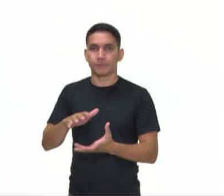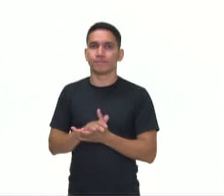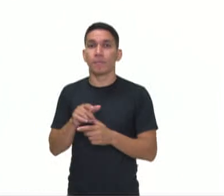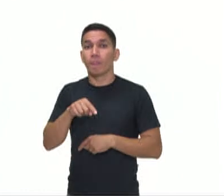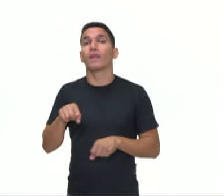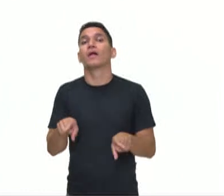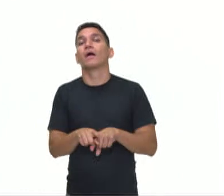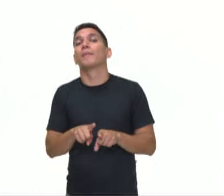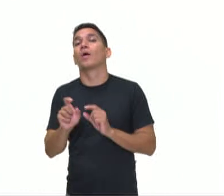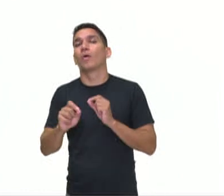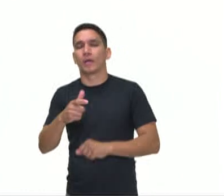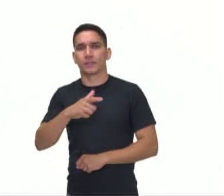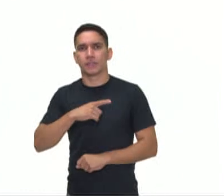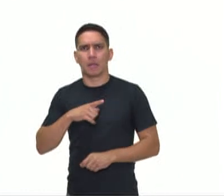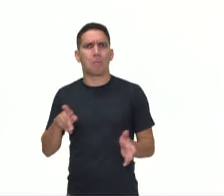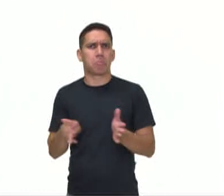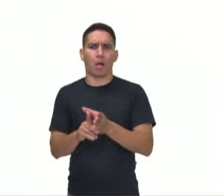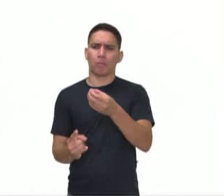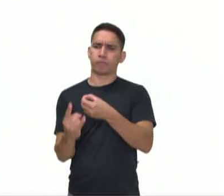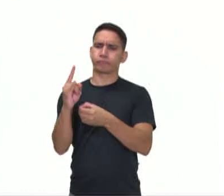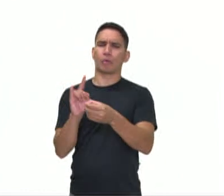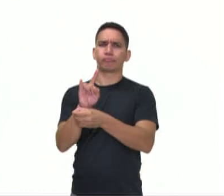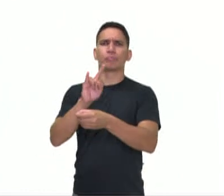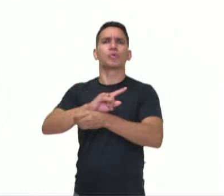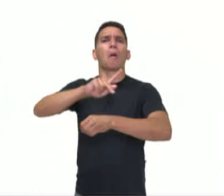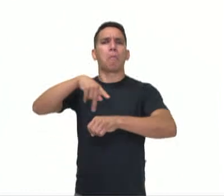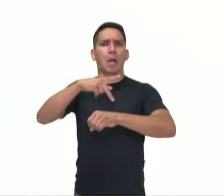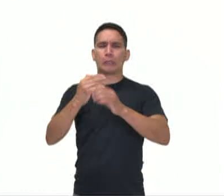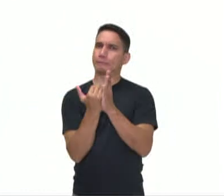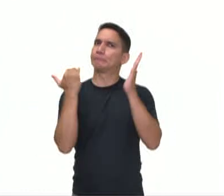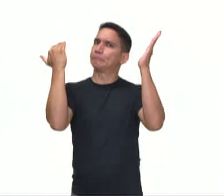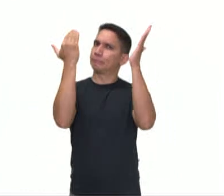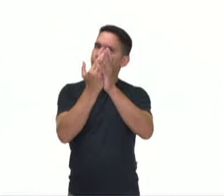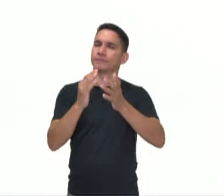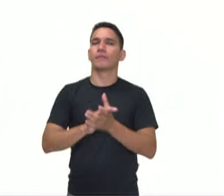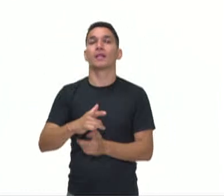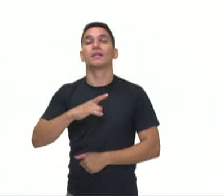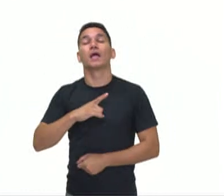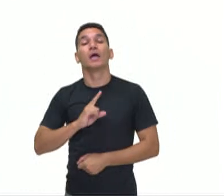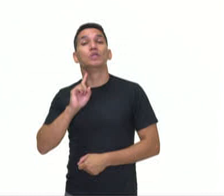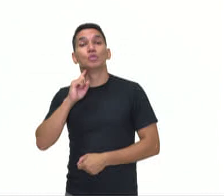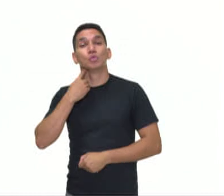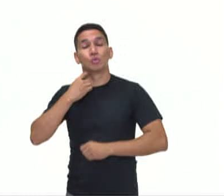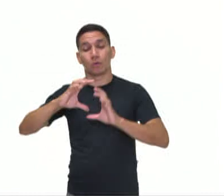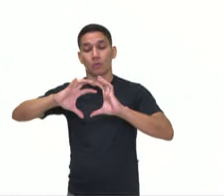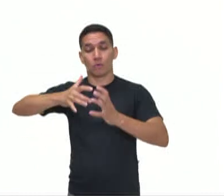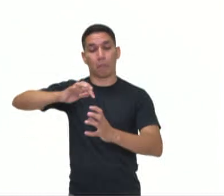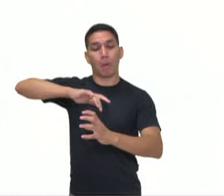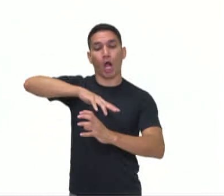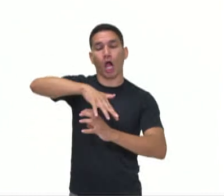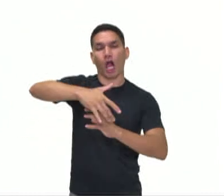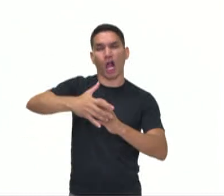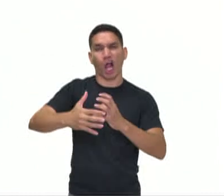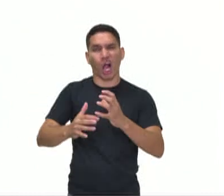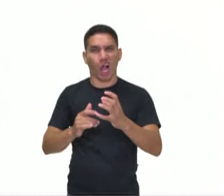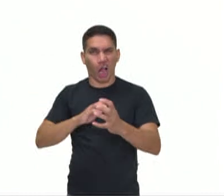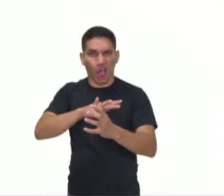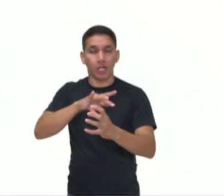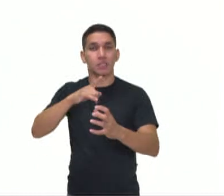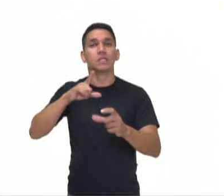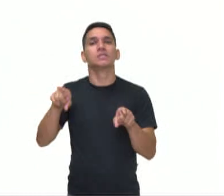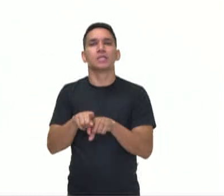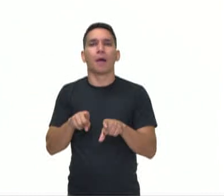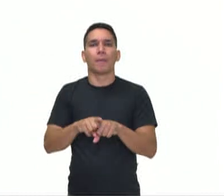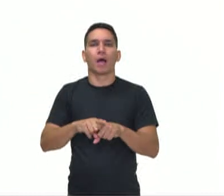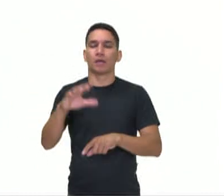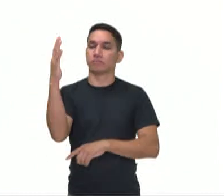centros urbanos de países desenvolvidos. A poluição atmosférica nos centros urbanos também se intensifica pela remoção da